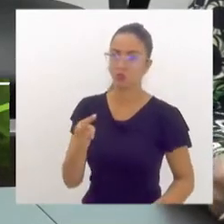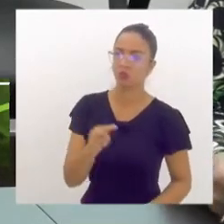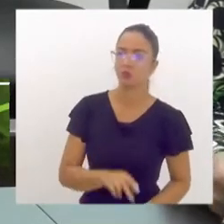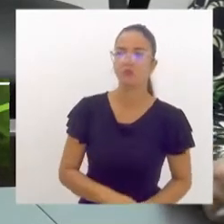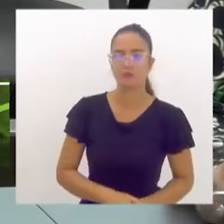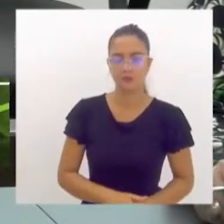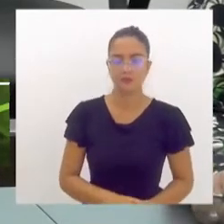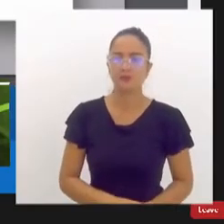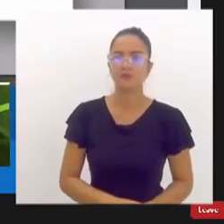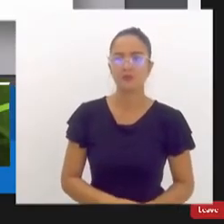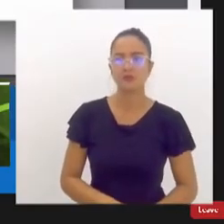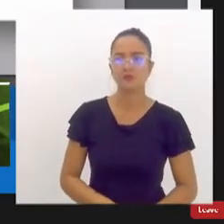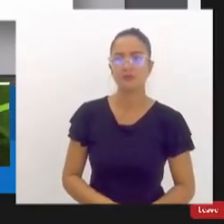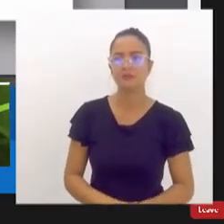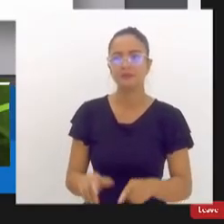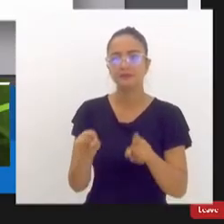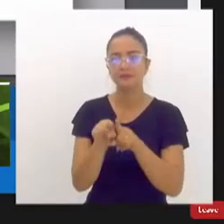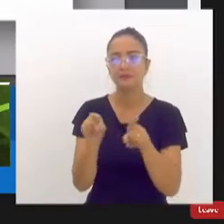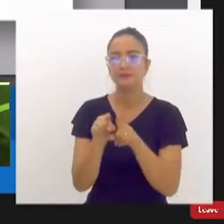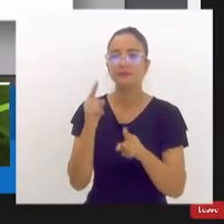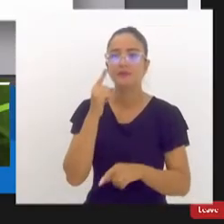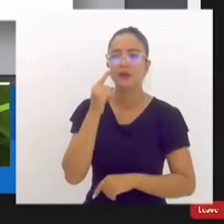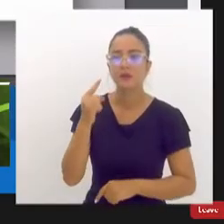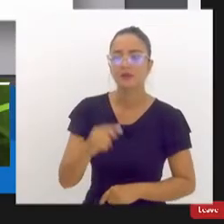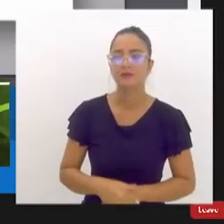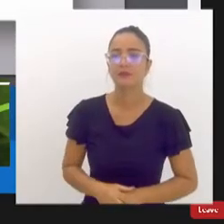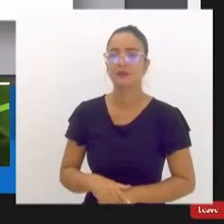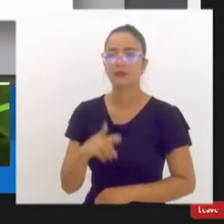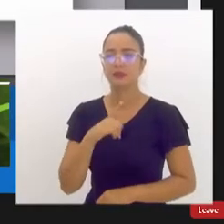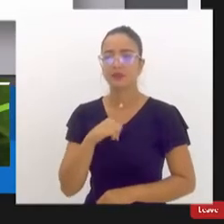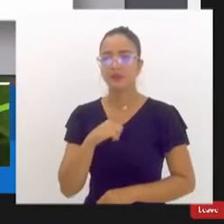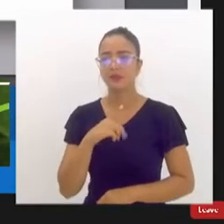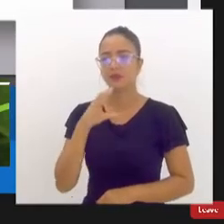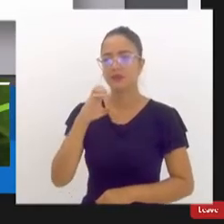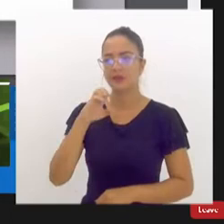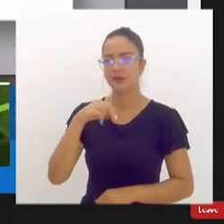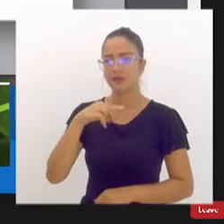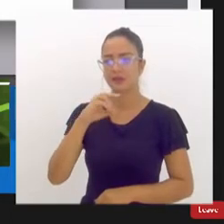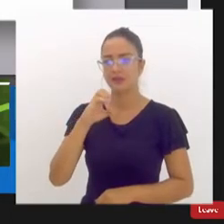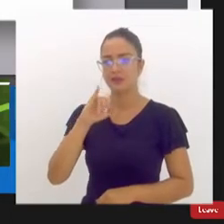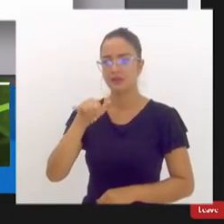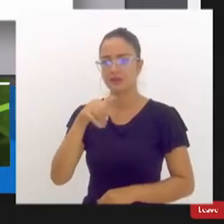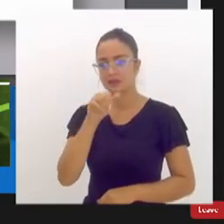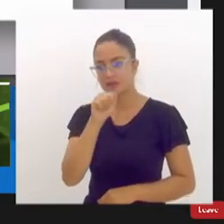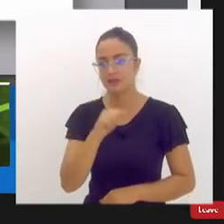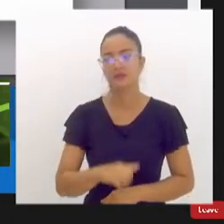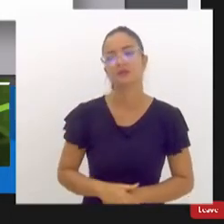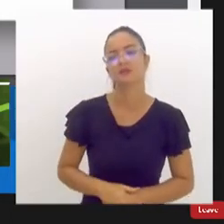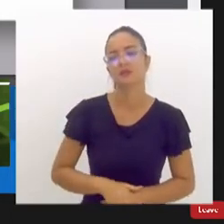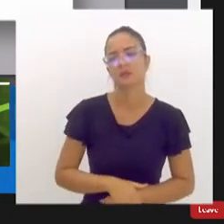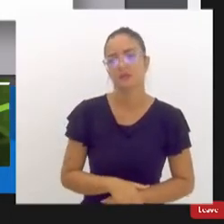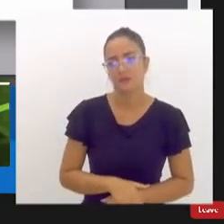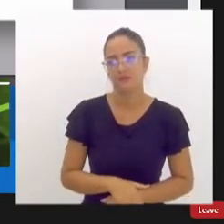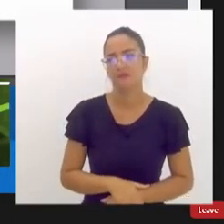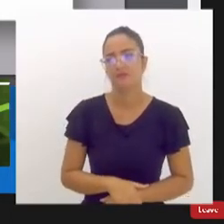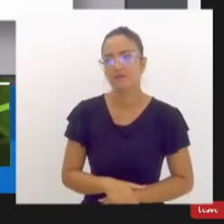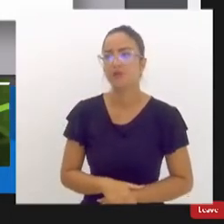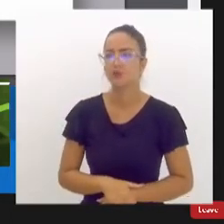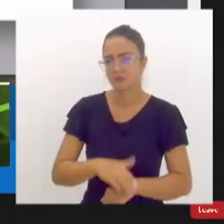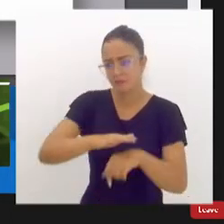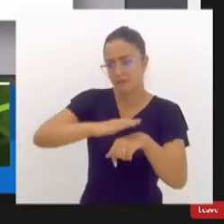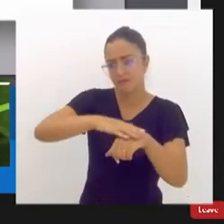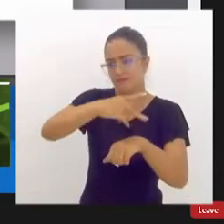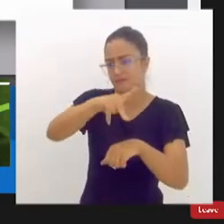de certificação, né, que seriam similares aos processos de ENSEJA, que são de autonomia, continuam sendo de